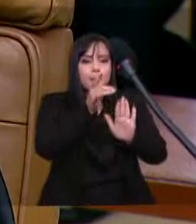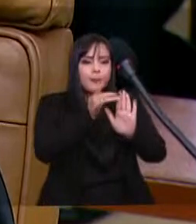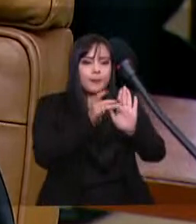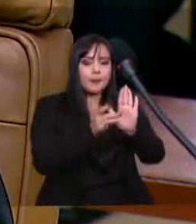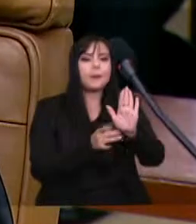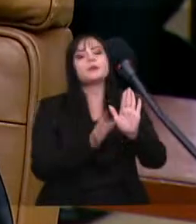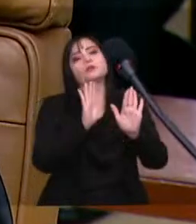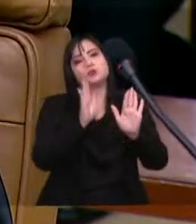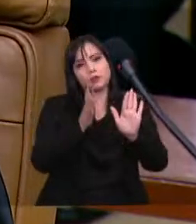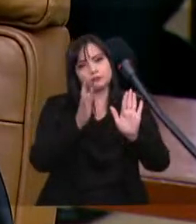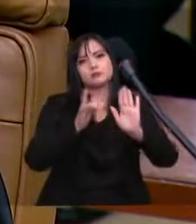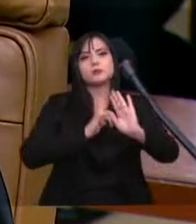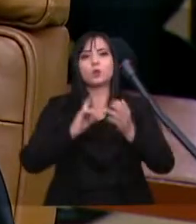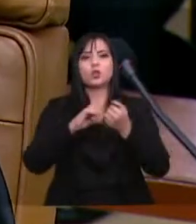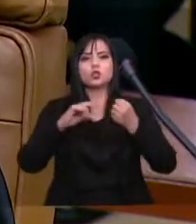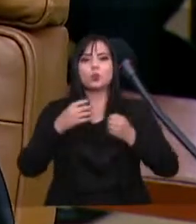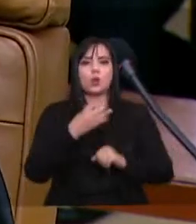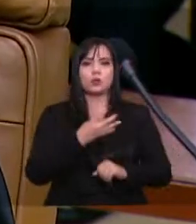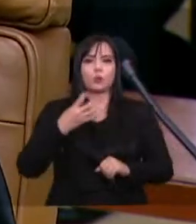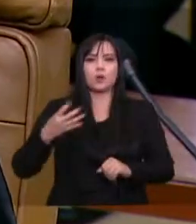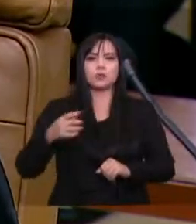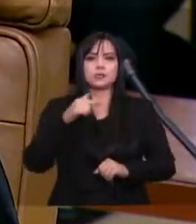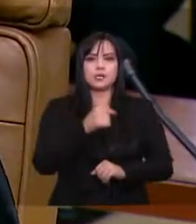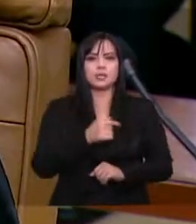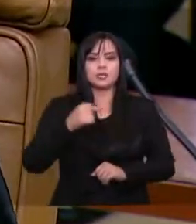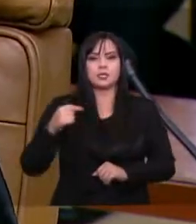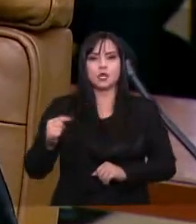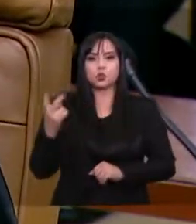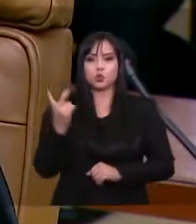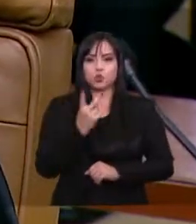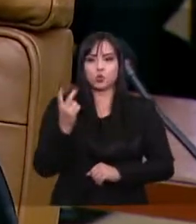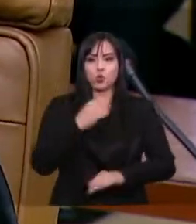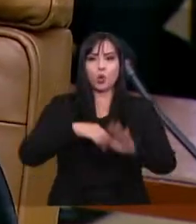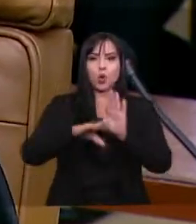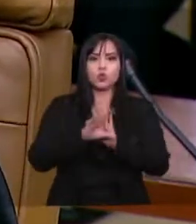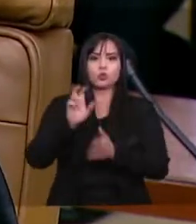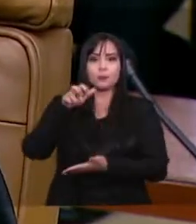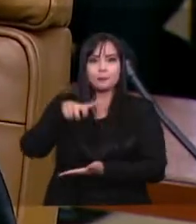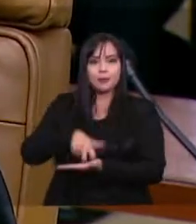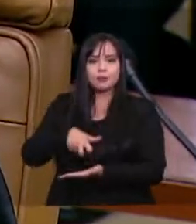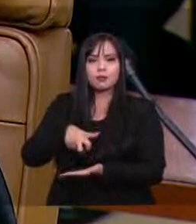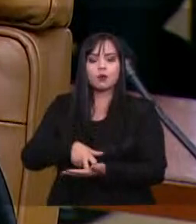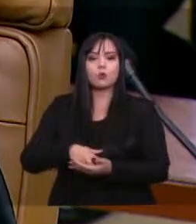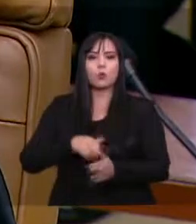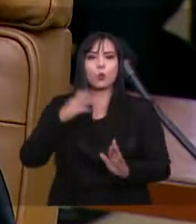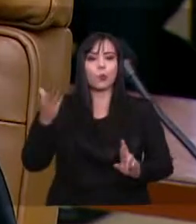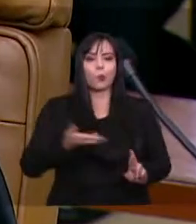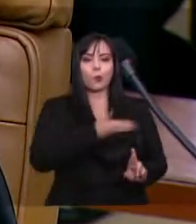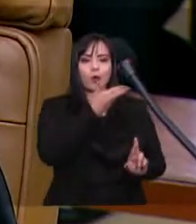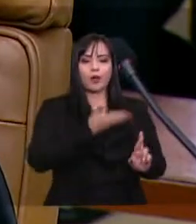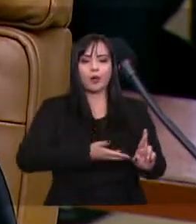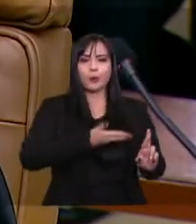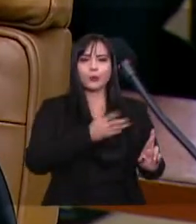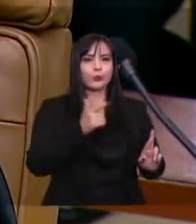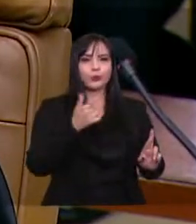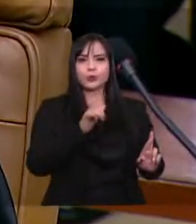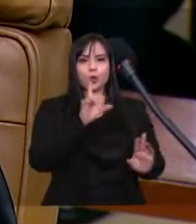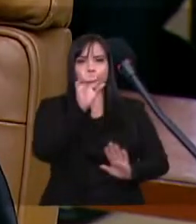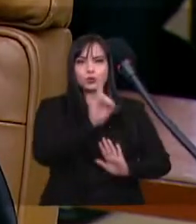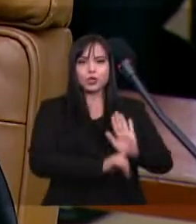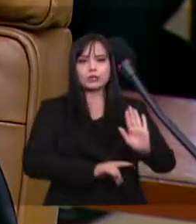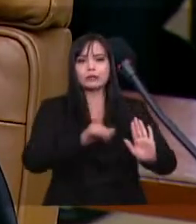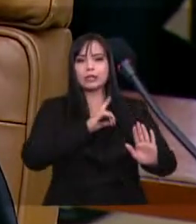requisitos objetivos nos artigos 44 77 ambos no código penal o réu não tem direito